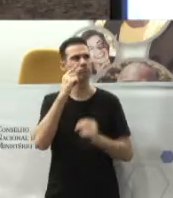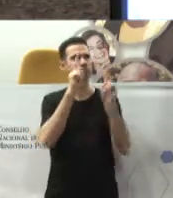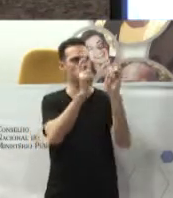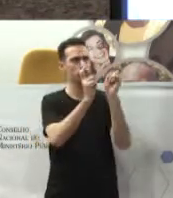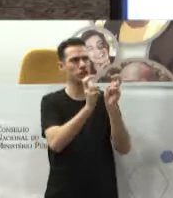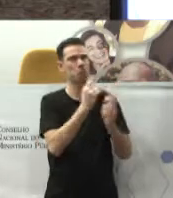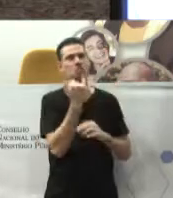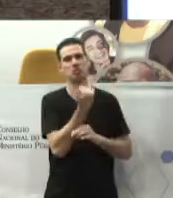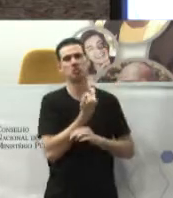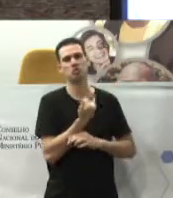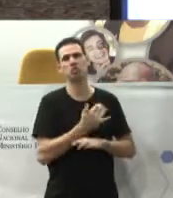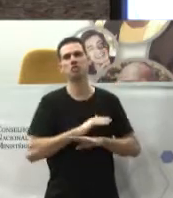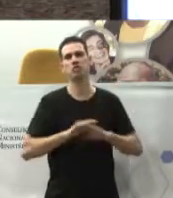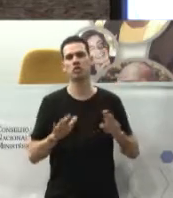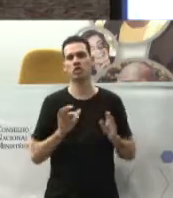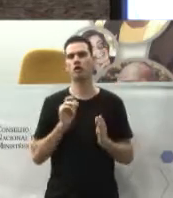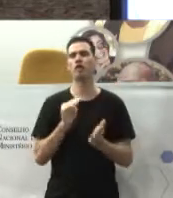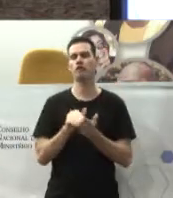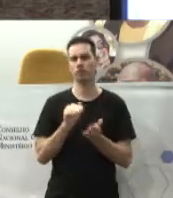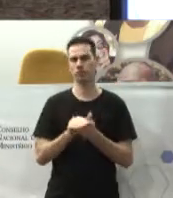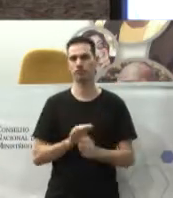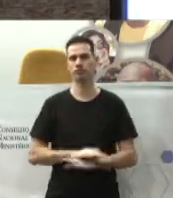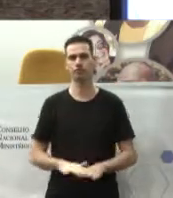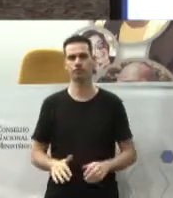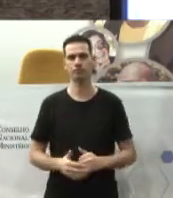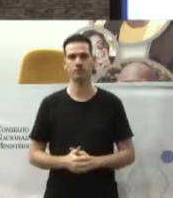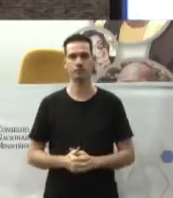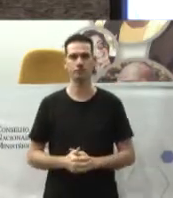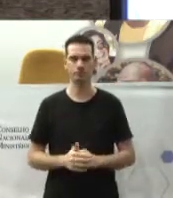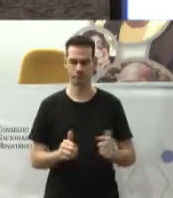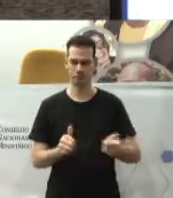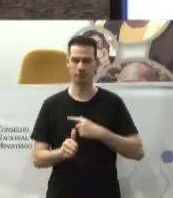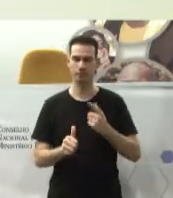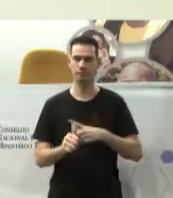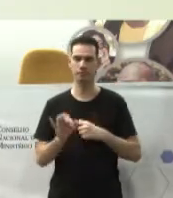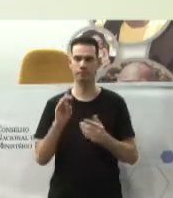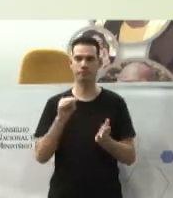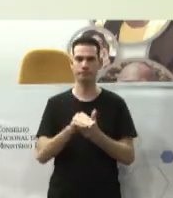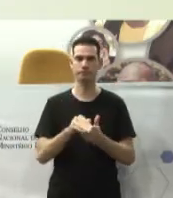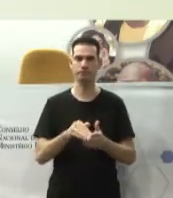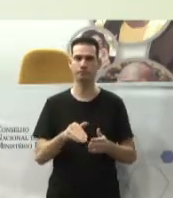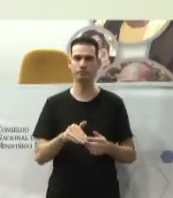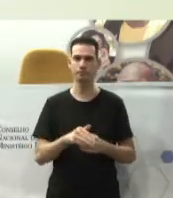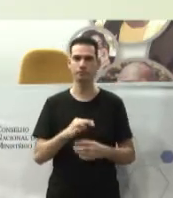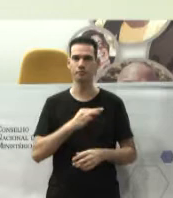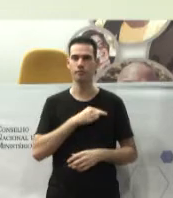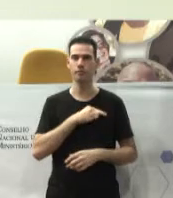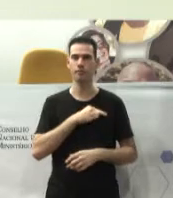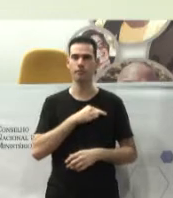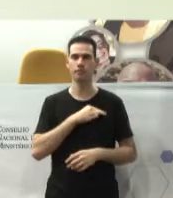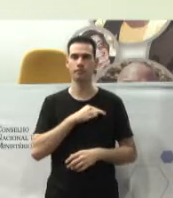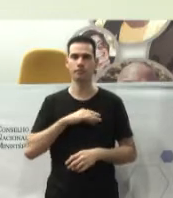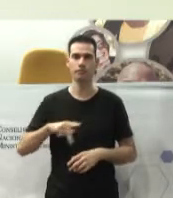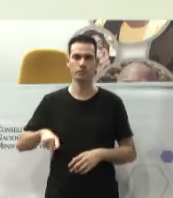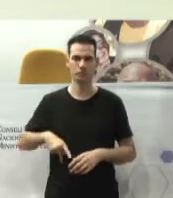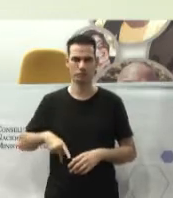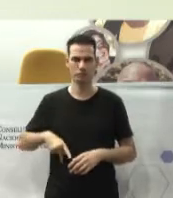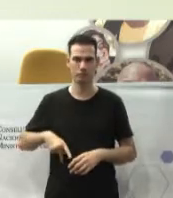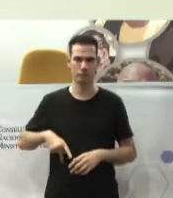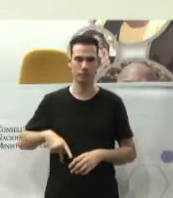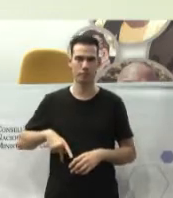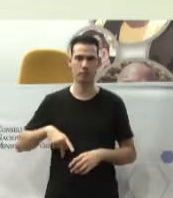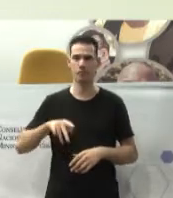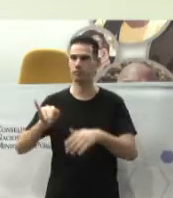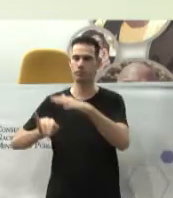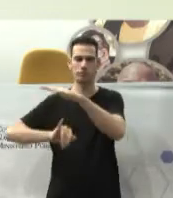eu passaria para as considerações finais. Primeira consideração final. Ministério Público e multipolaridade